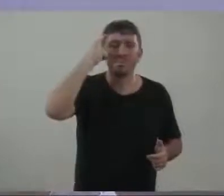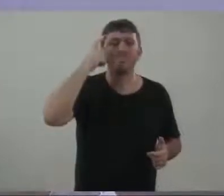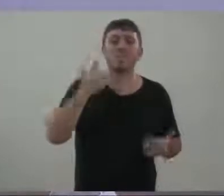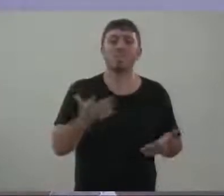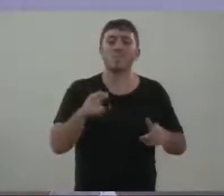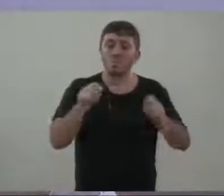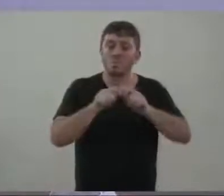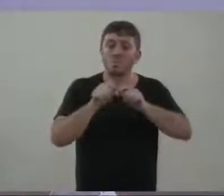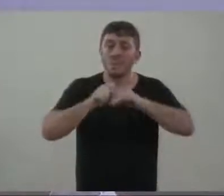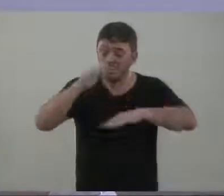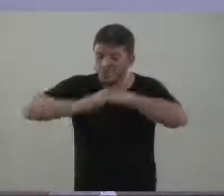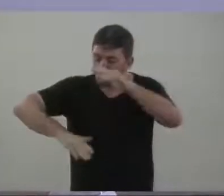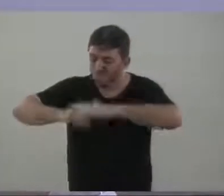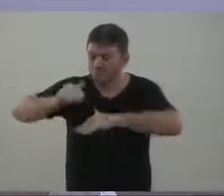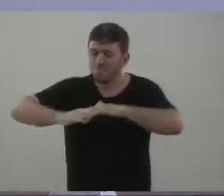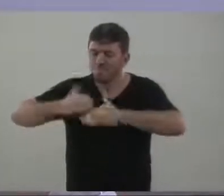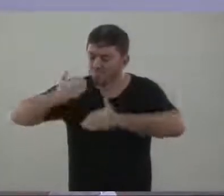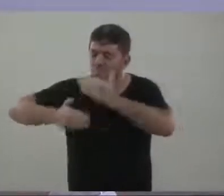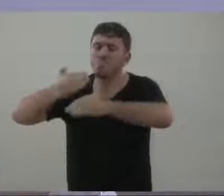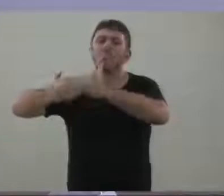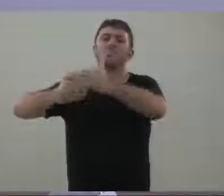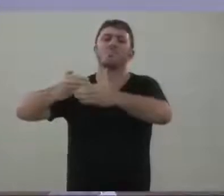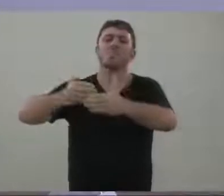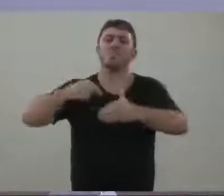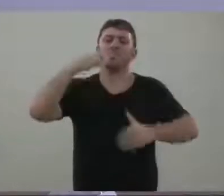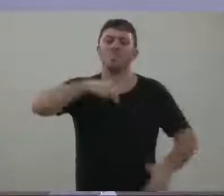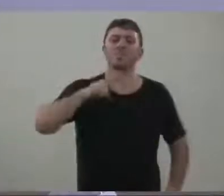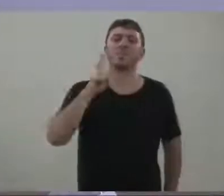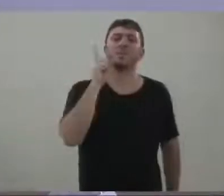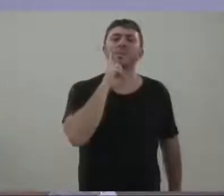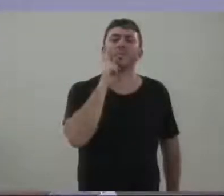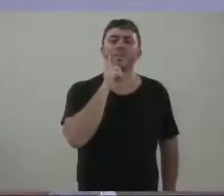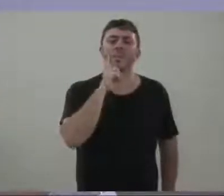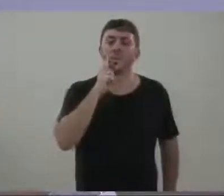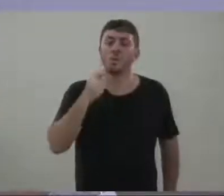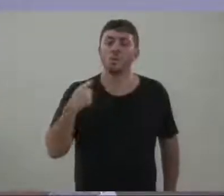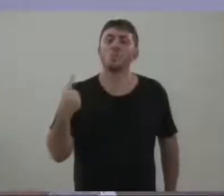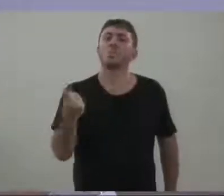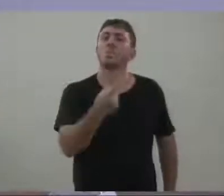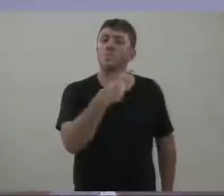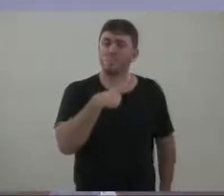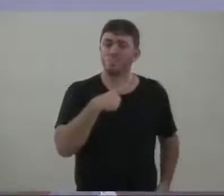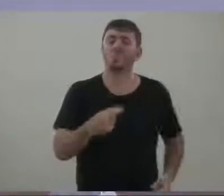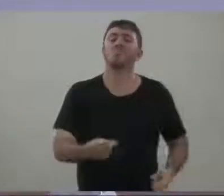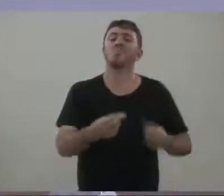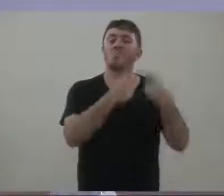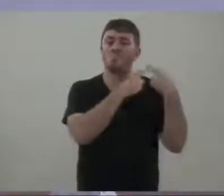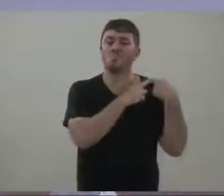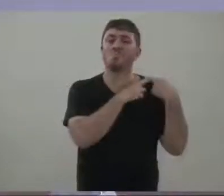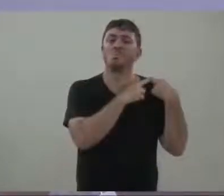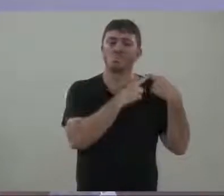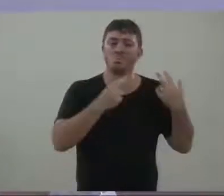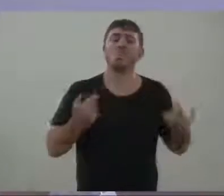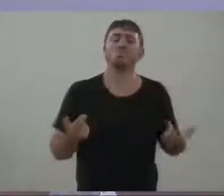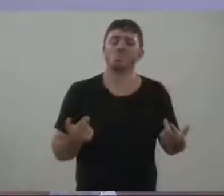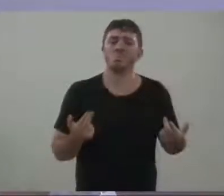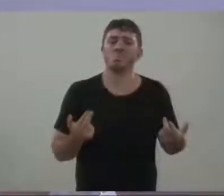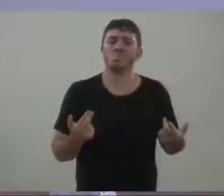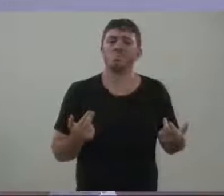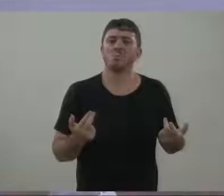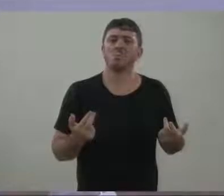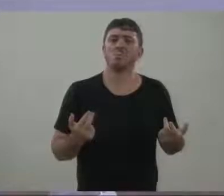várias ações do município. Nós somos corresponsáveis por algumas coisas aqui na casa. Sim, nós